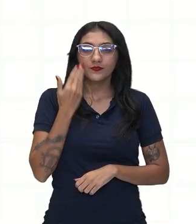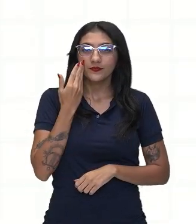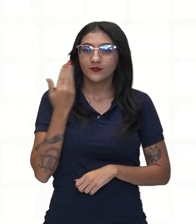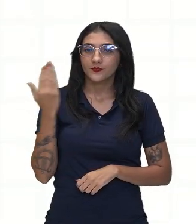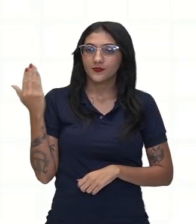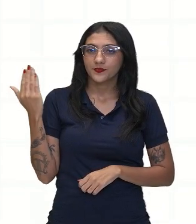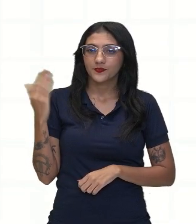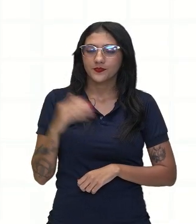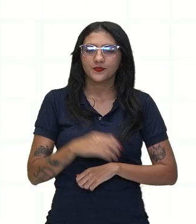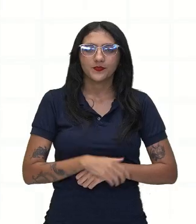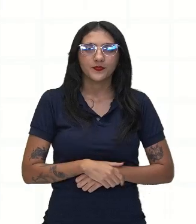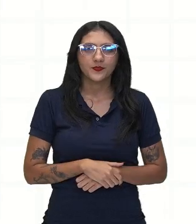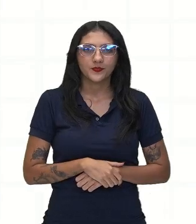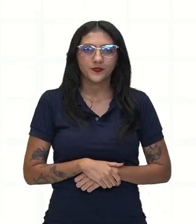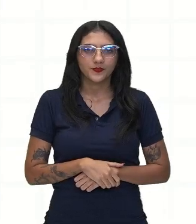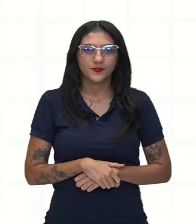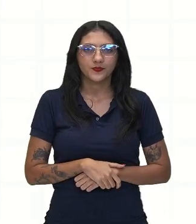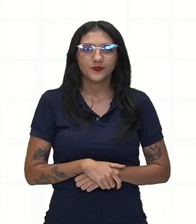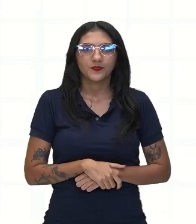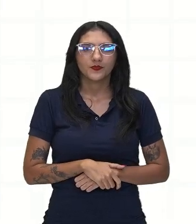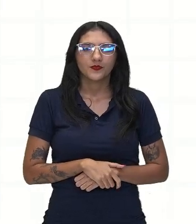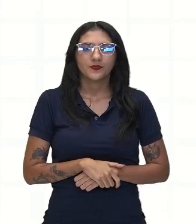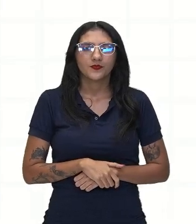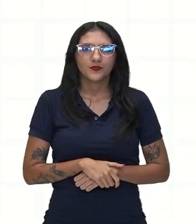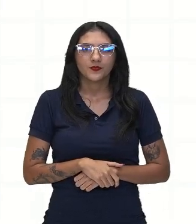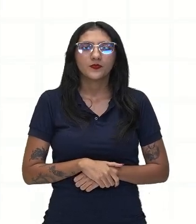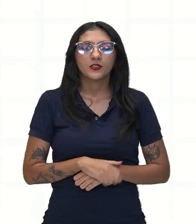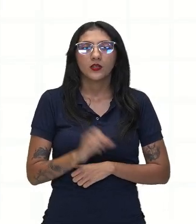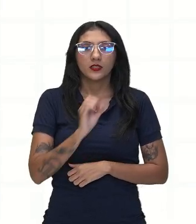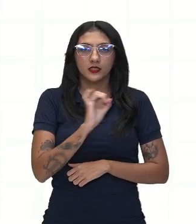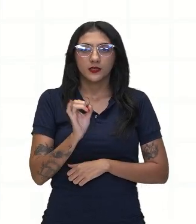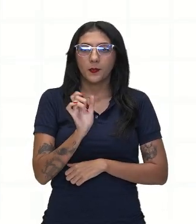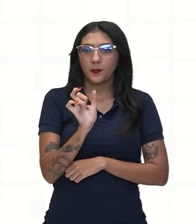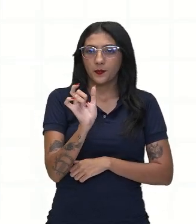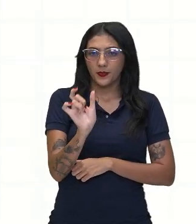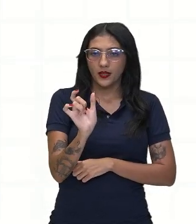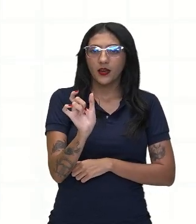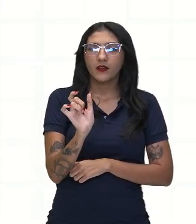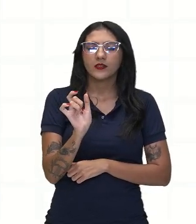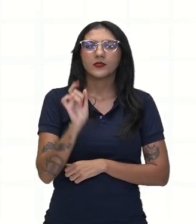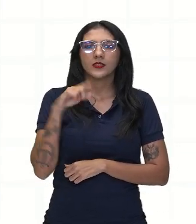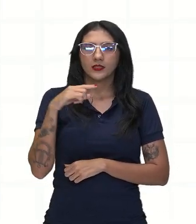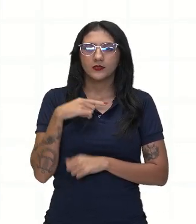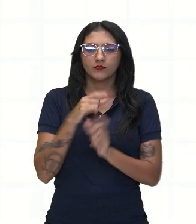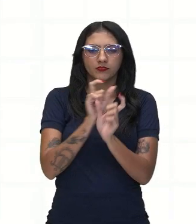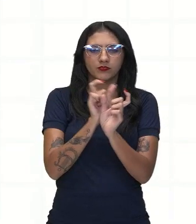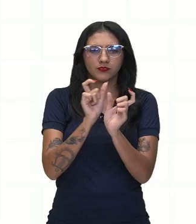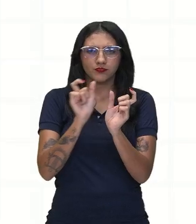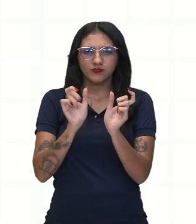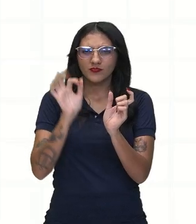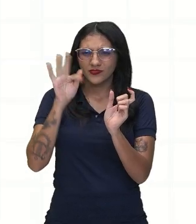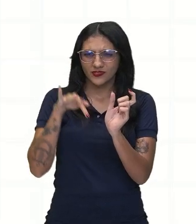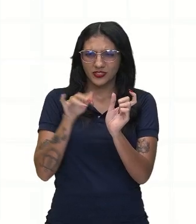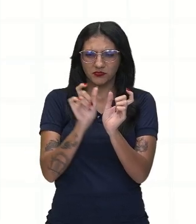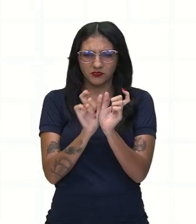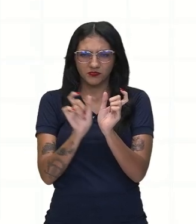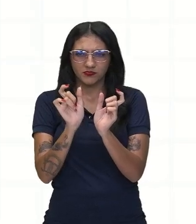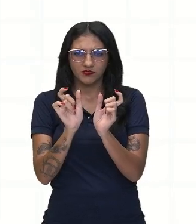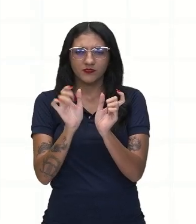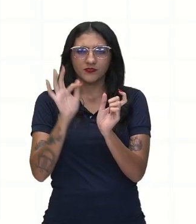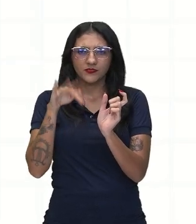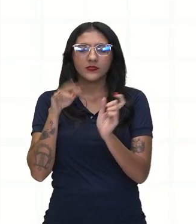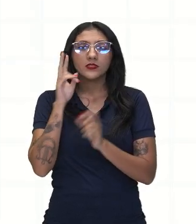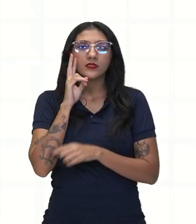sílaba tônica, né? Quando a sílaba tônica é a última sílaba da palavra, lembrando que